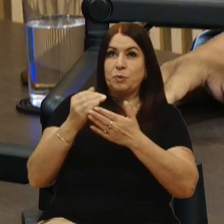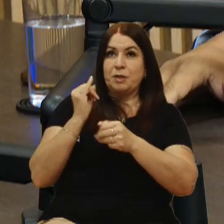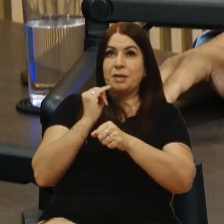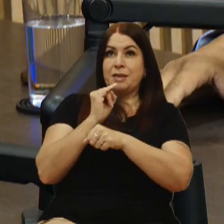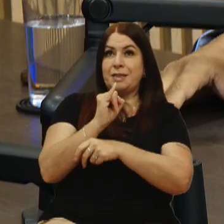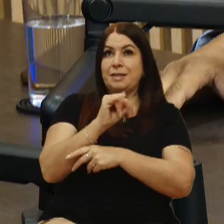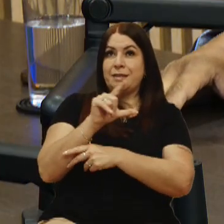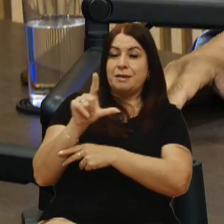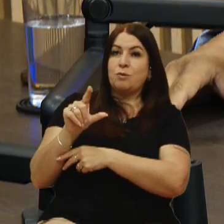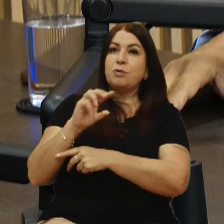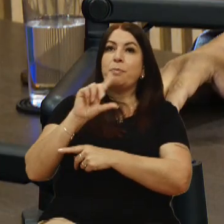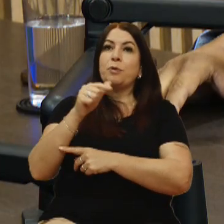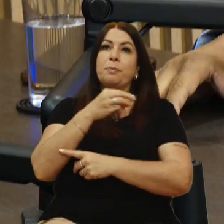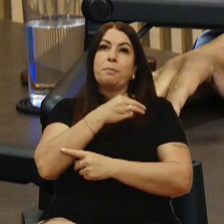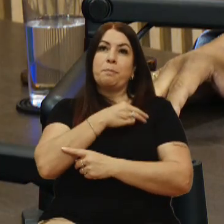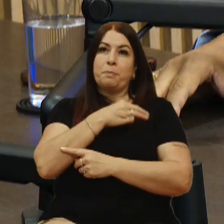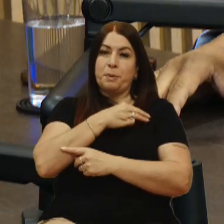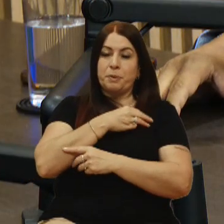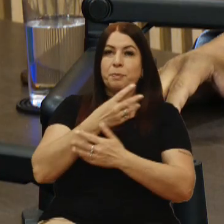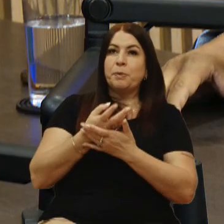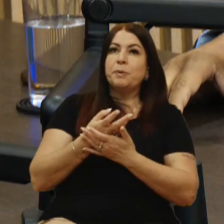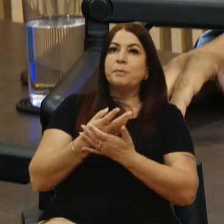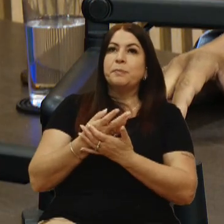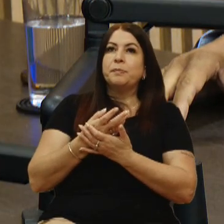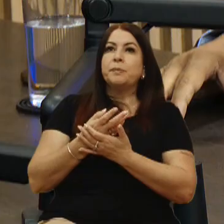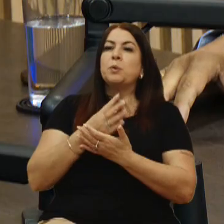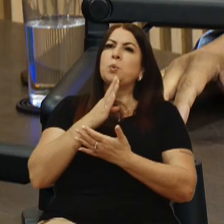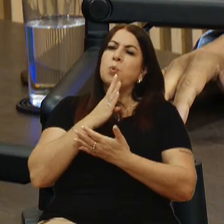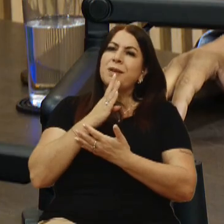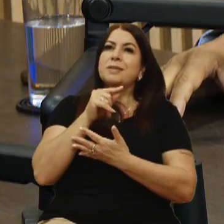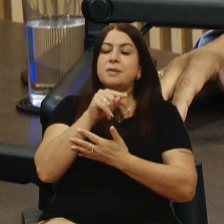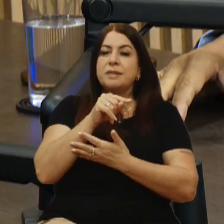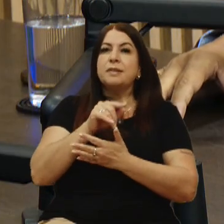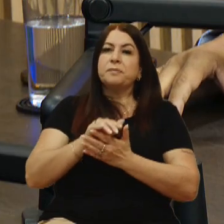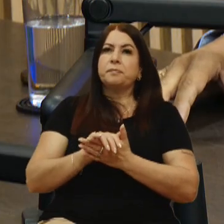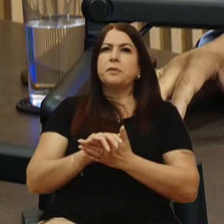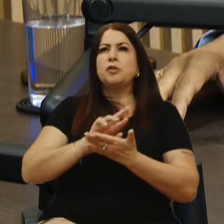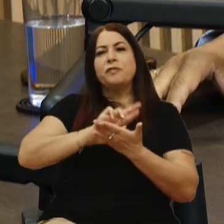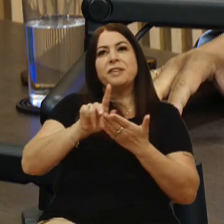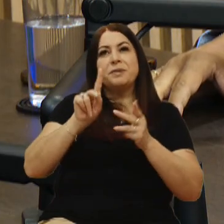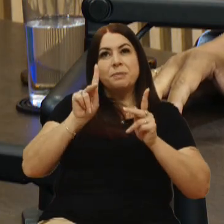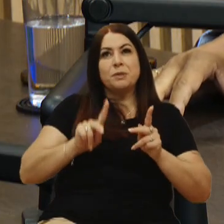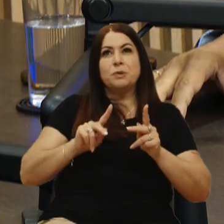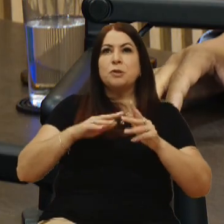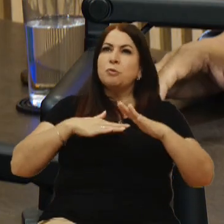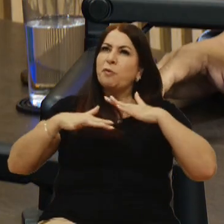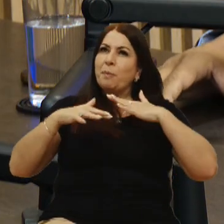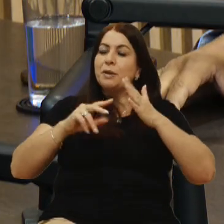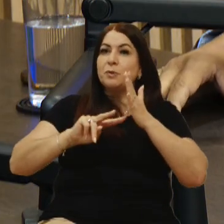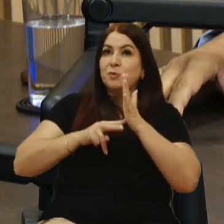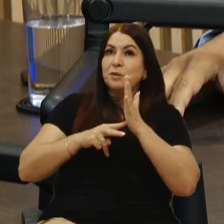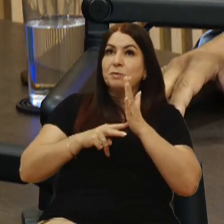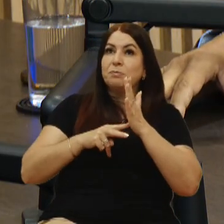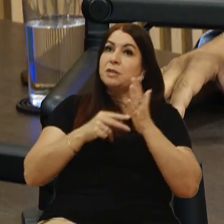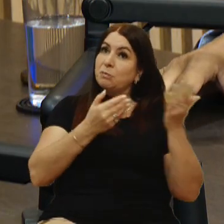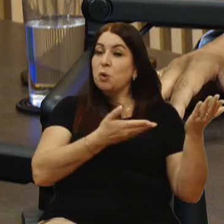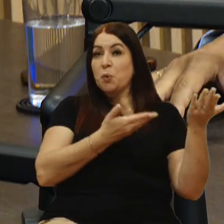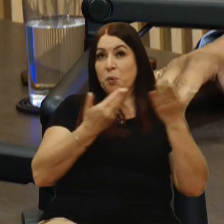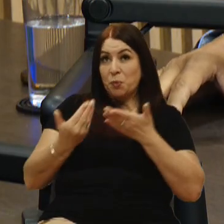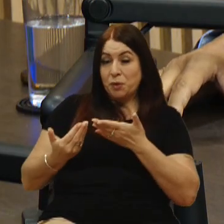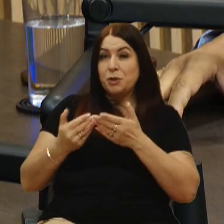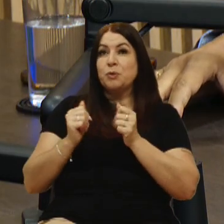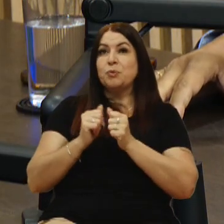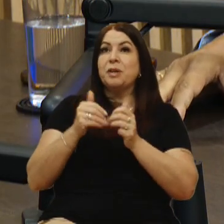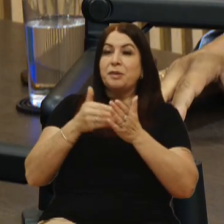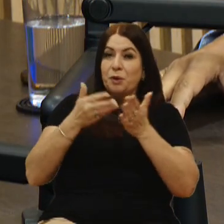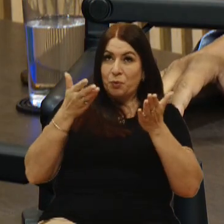fui para Marco Polo, né, onde a gente conheceu ali várias pessoas do movimento sindical e a gente recebeu o convite e a gente está lá